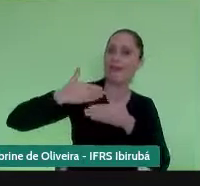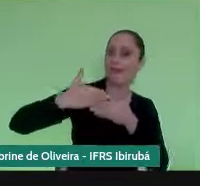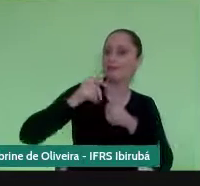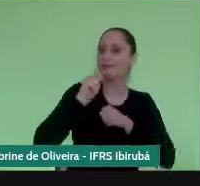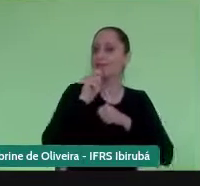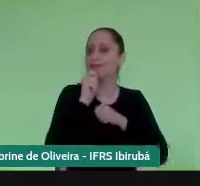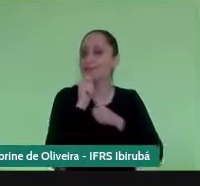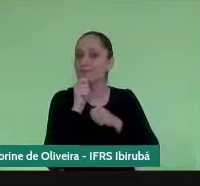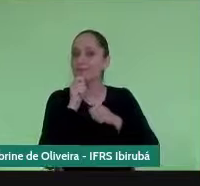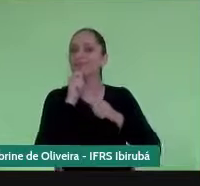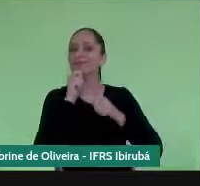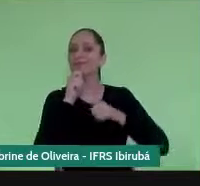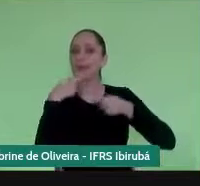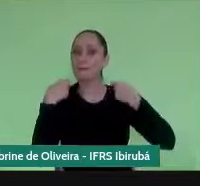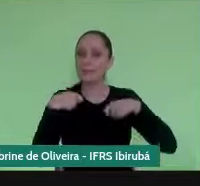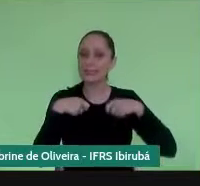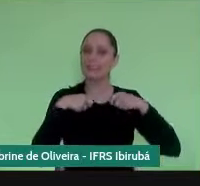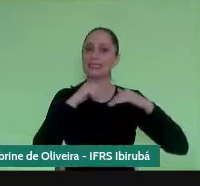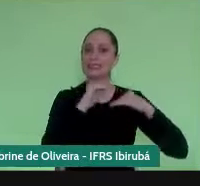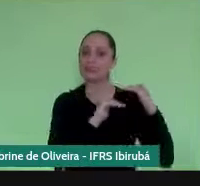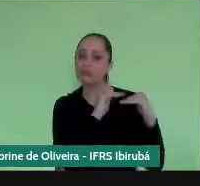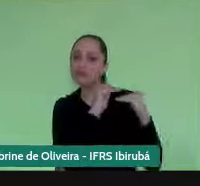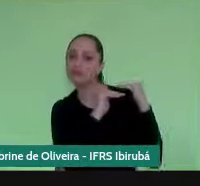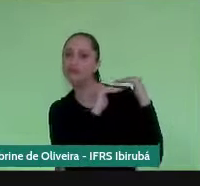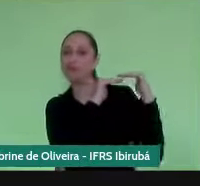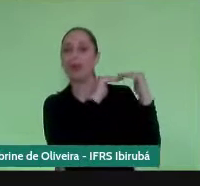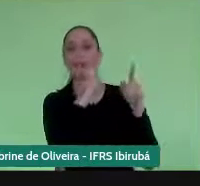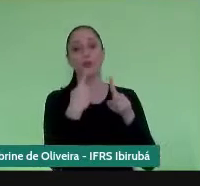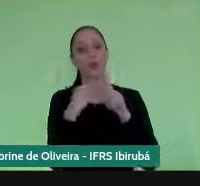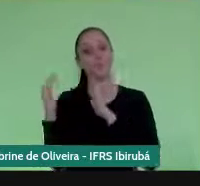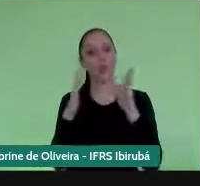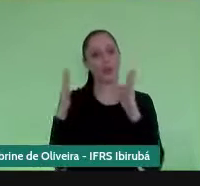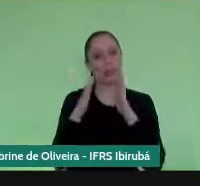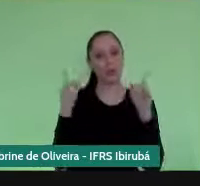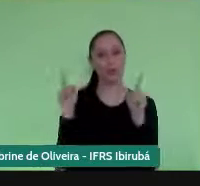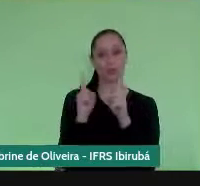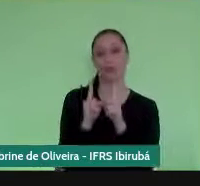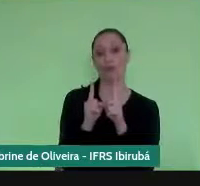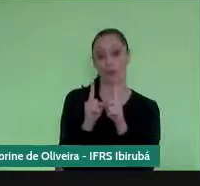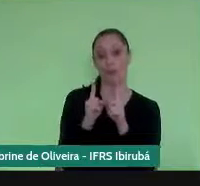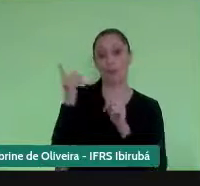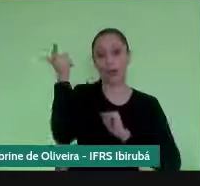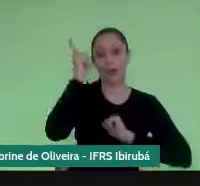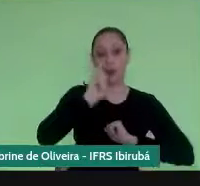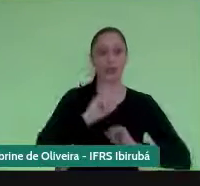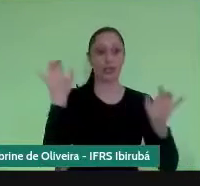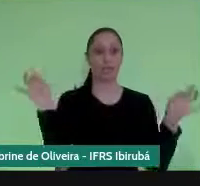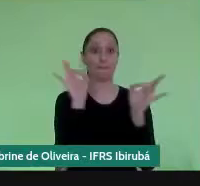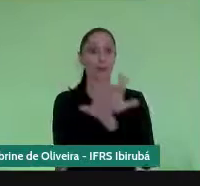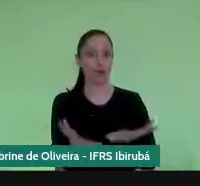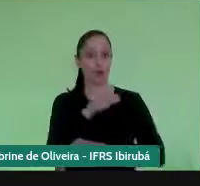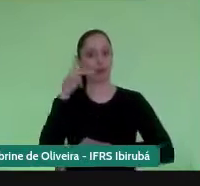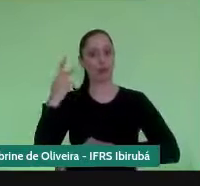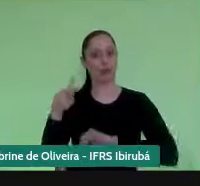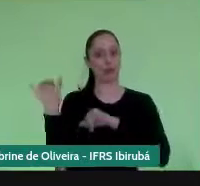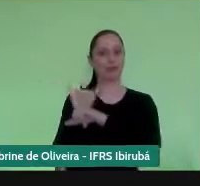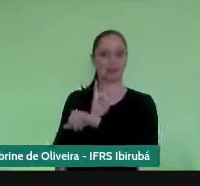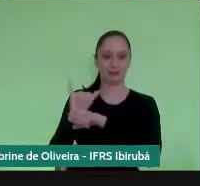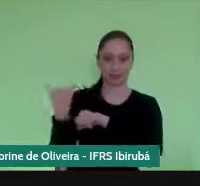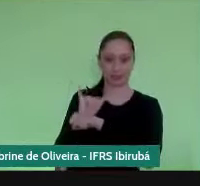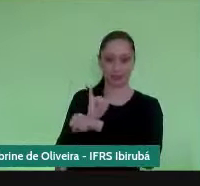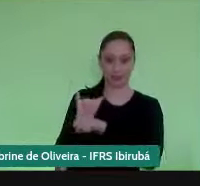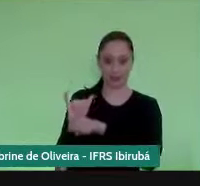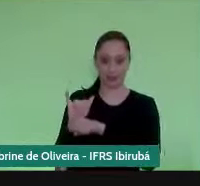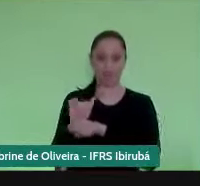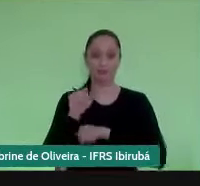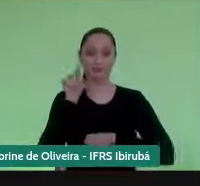poucos meses até aqui para chegar a edificar essa estratégia. O nosso contato